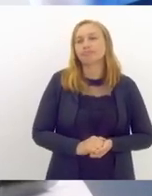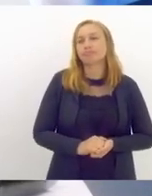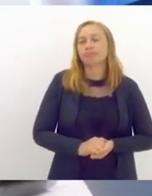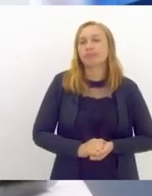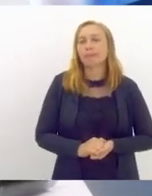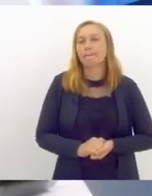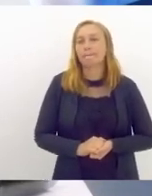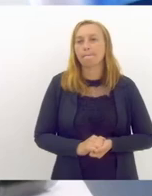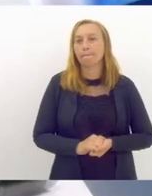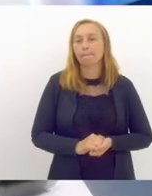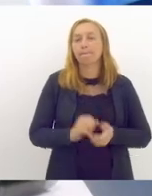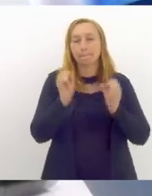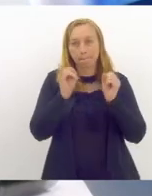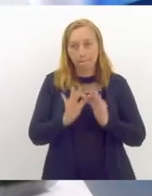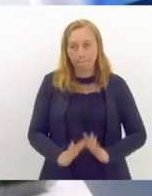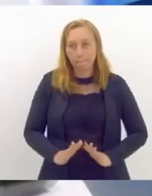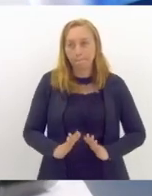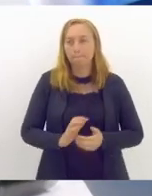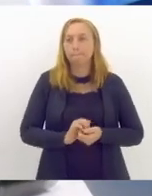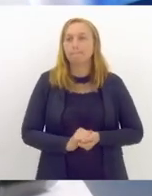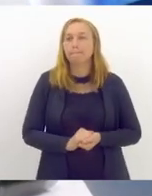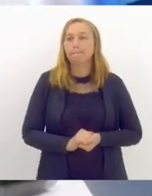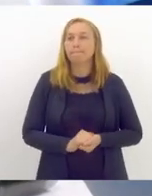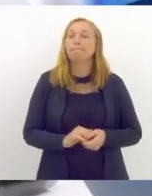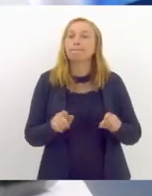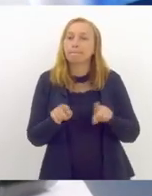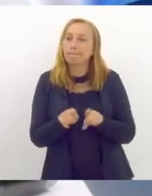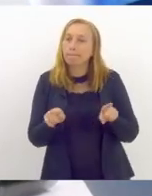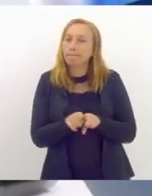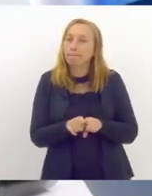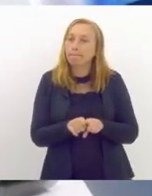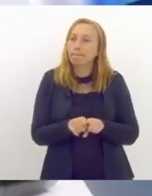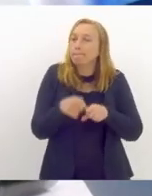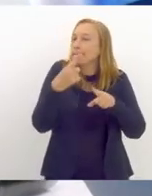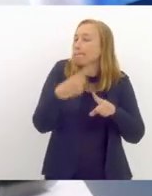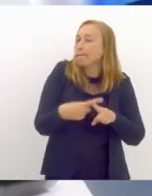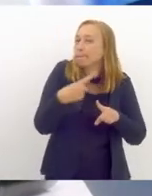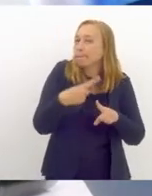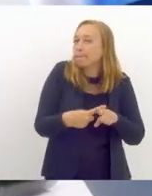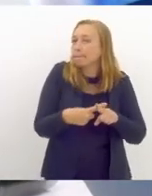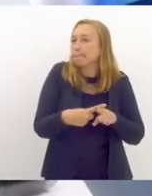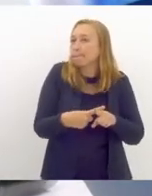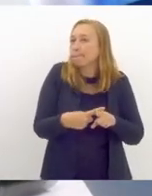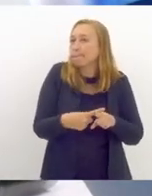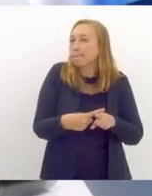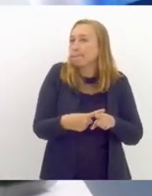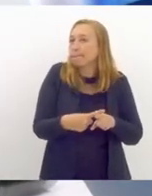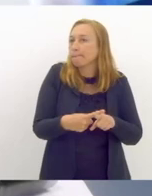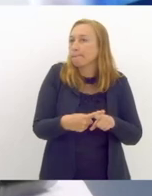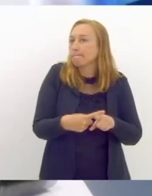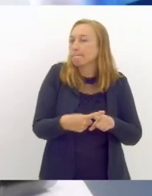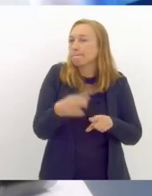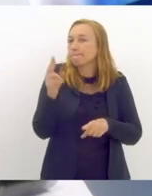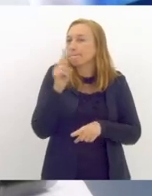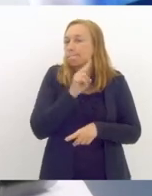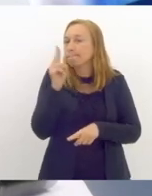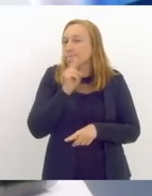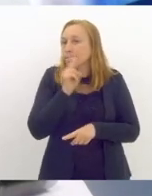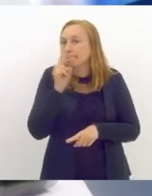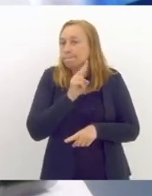dada essa explicação e também por que que houve essa correria